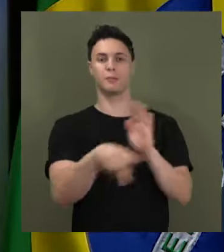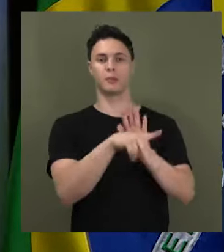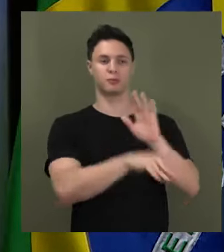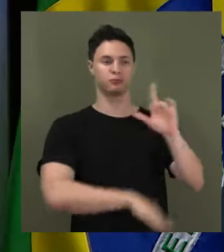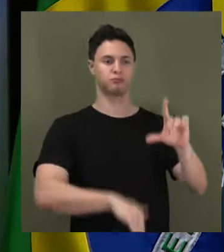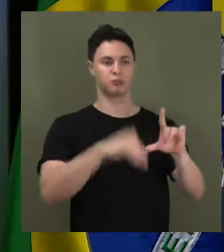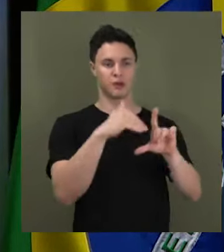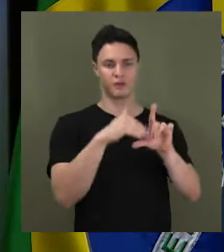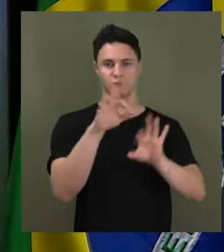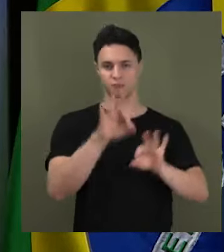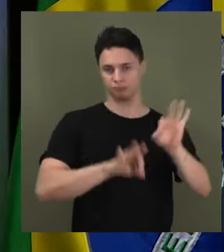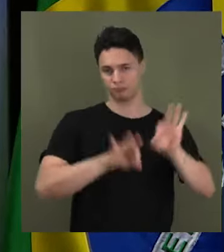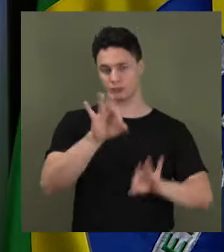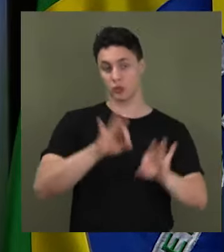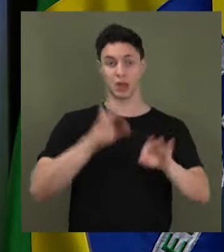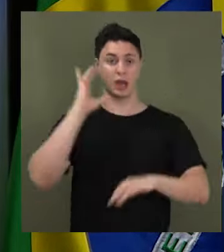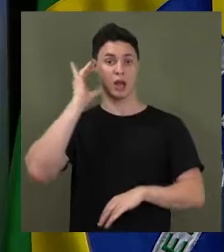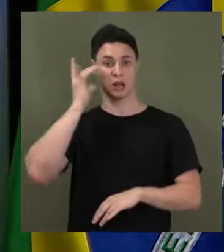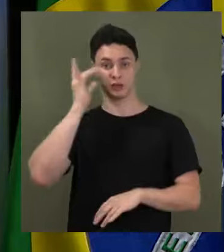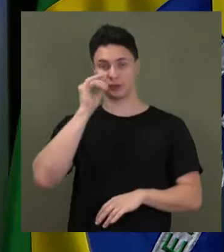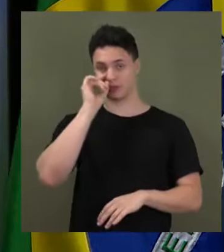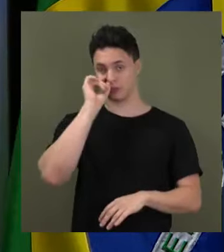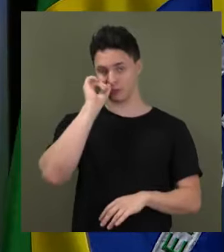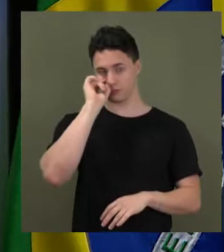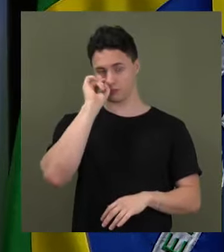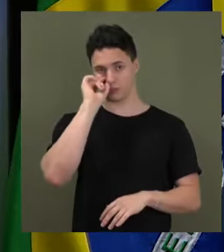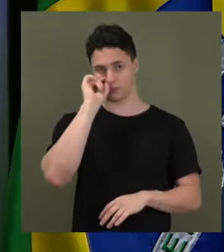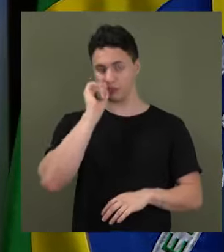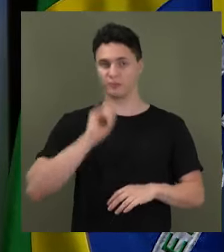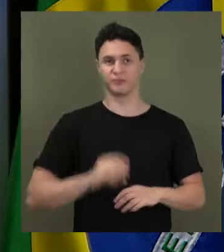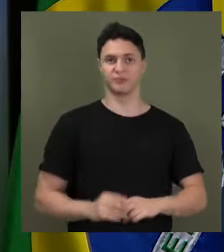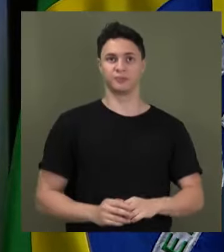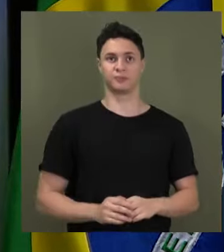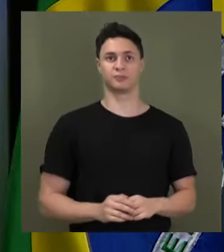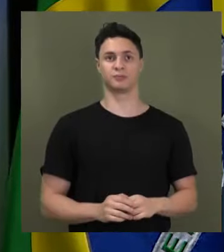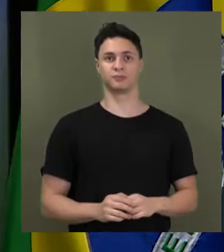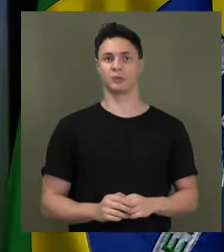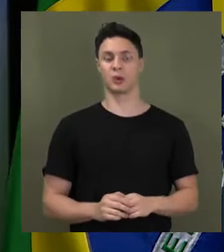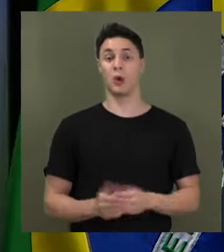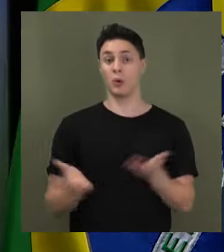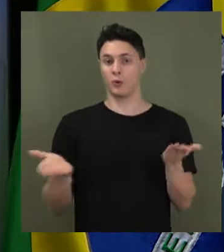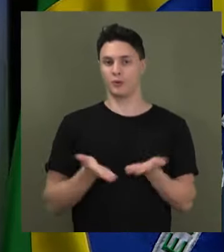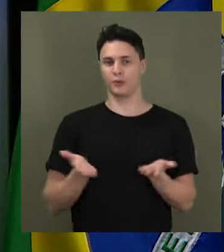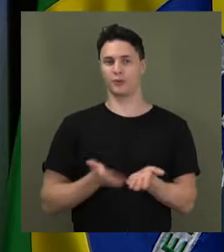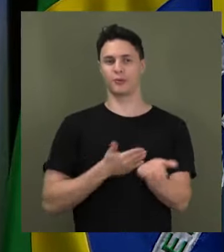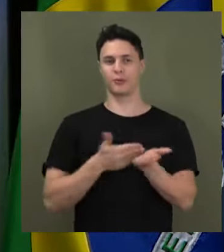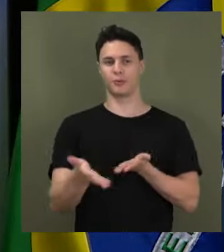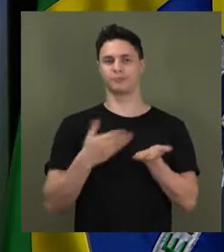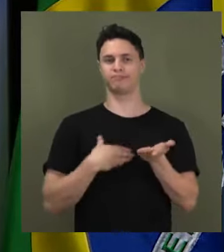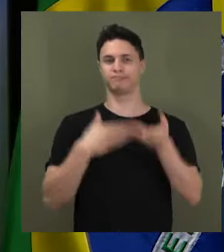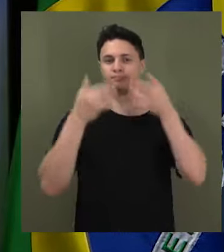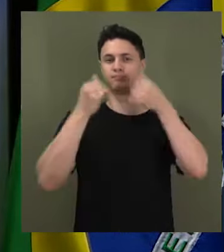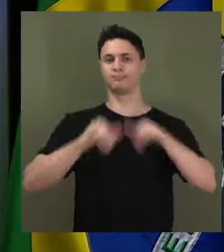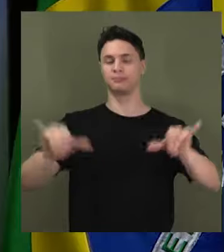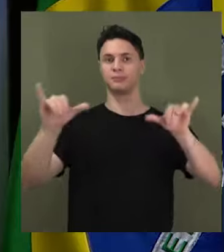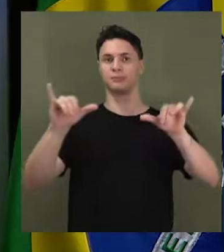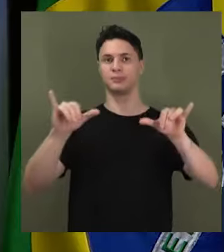bem feito pela equipe da TV Senado, Rádio Senado e Agência Senado. Eu vou iniciar esse meu pronunciamento depois